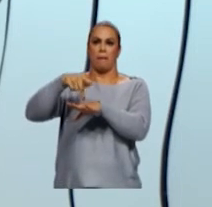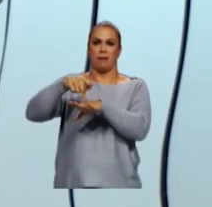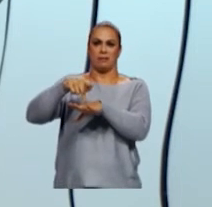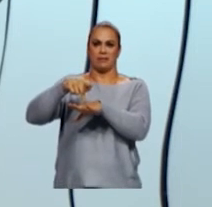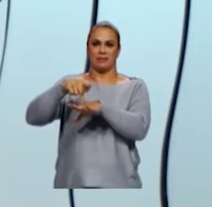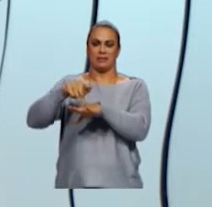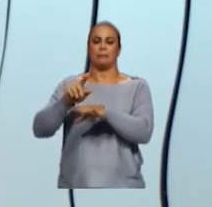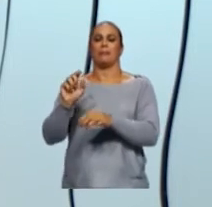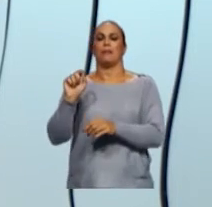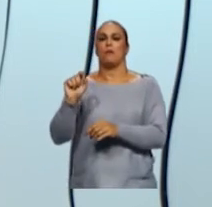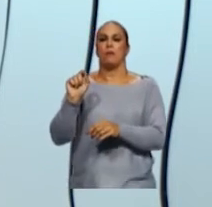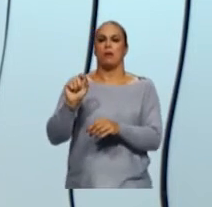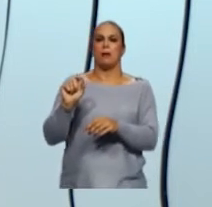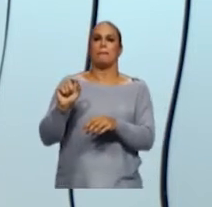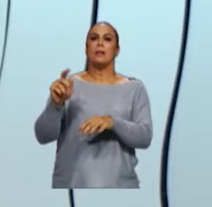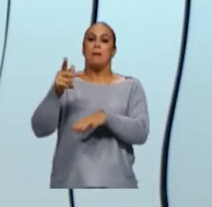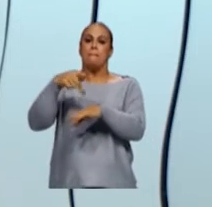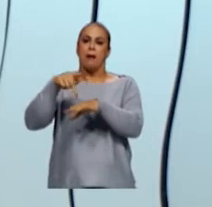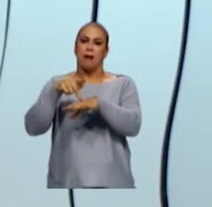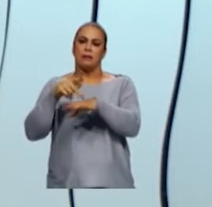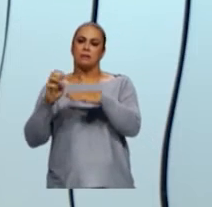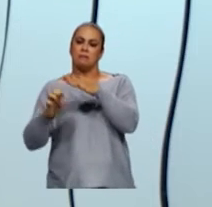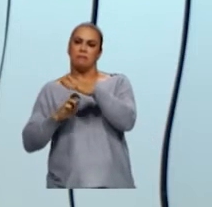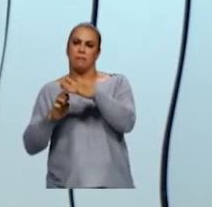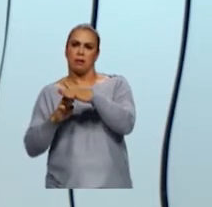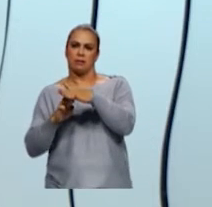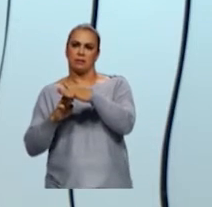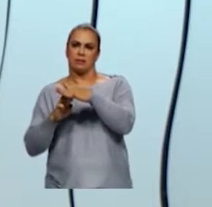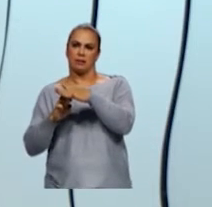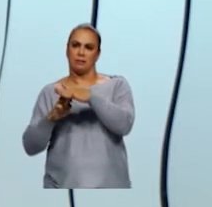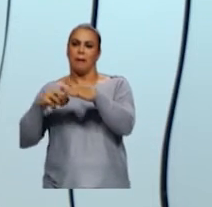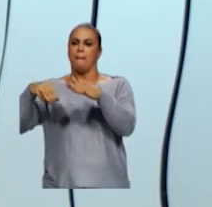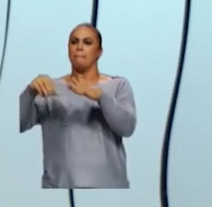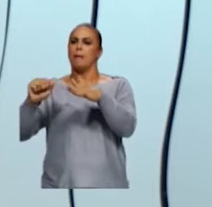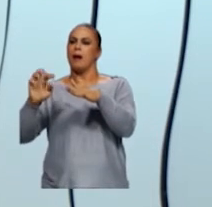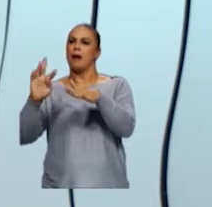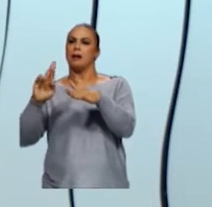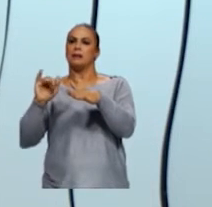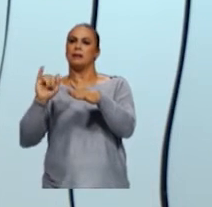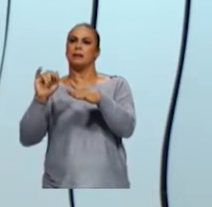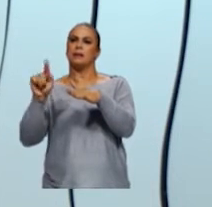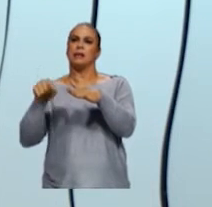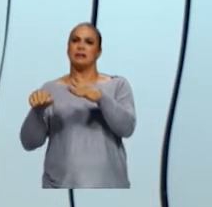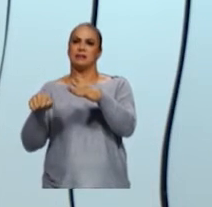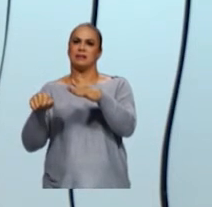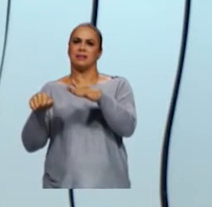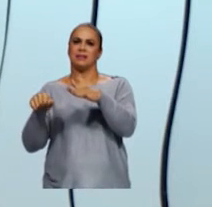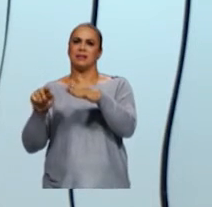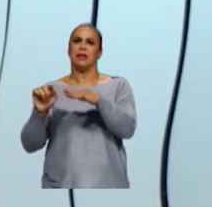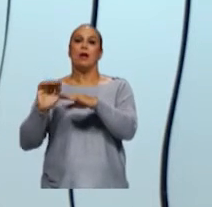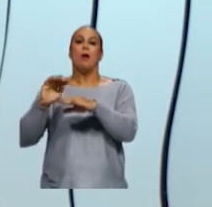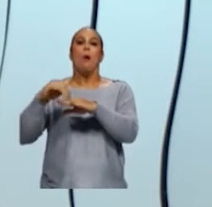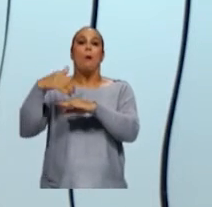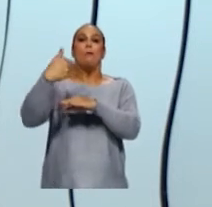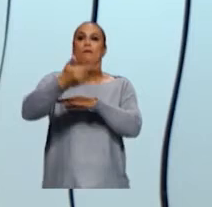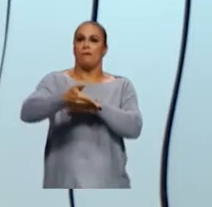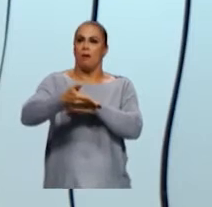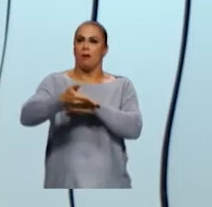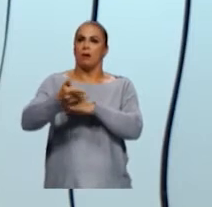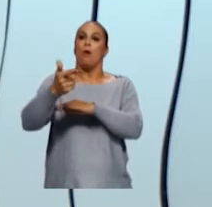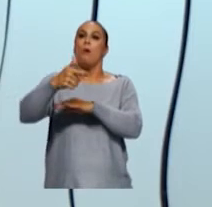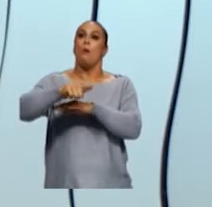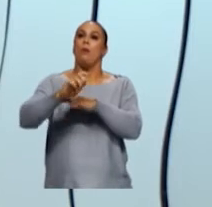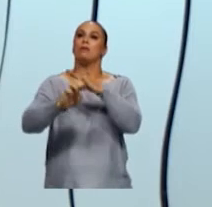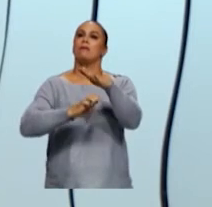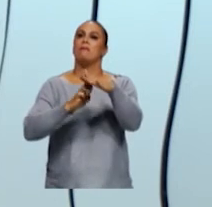uma matriz, a matriz em um país e uma filial em um outro país, como a Fiat, por exemplo, aqui em Betim,